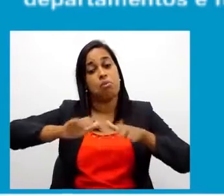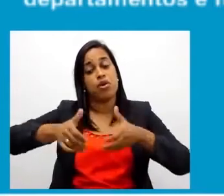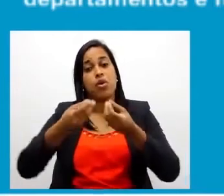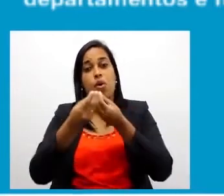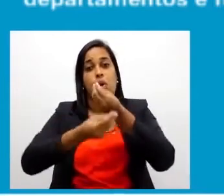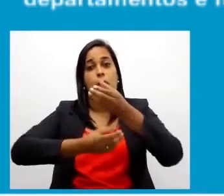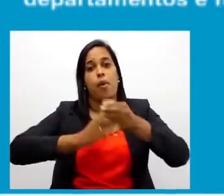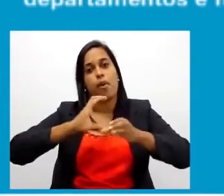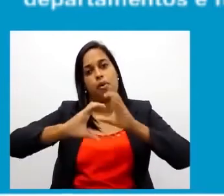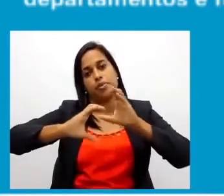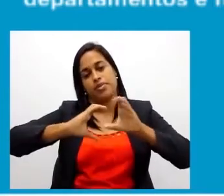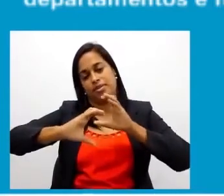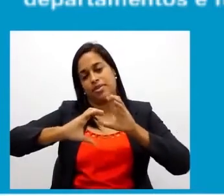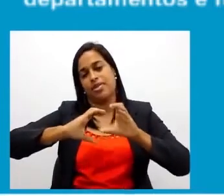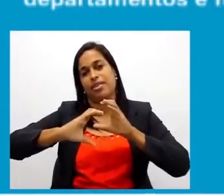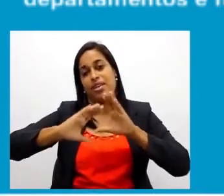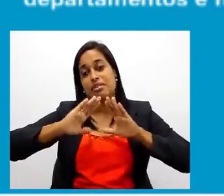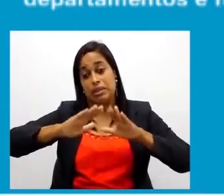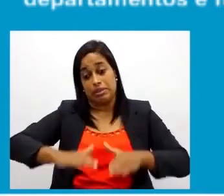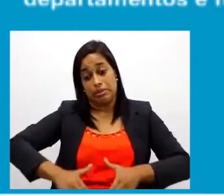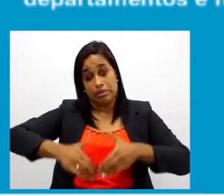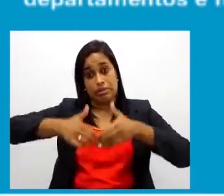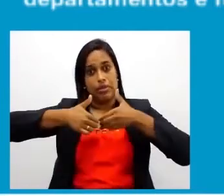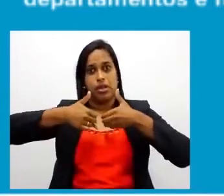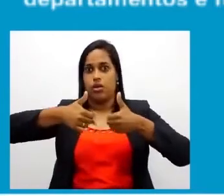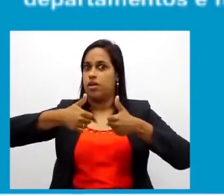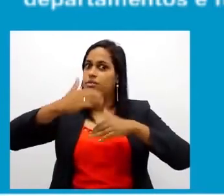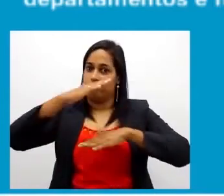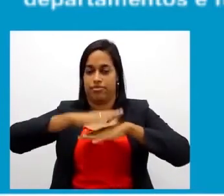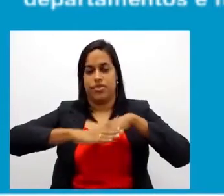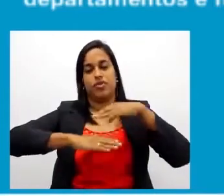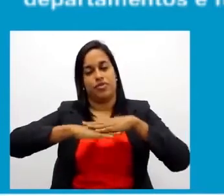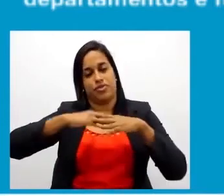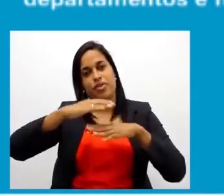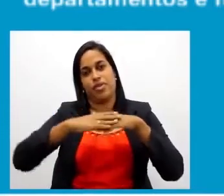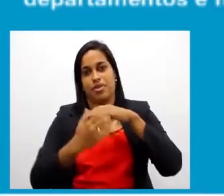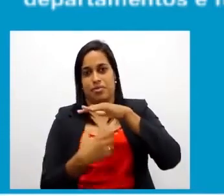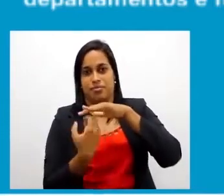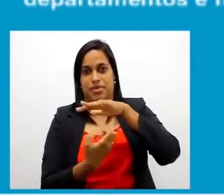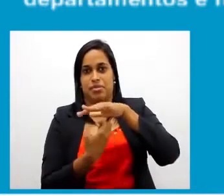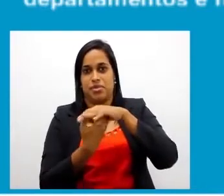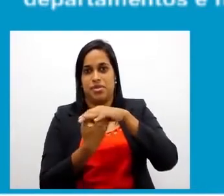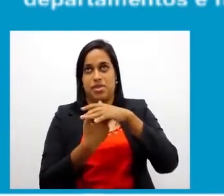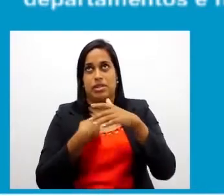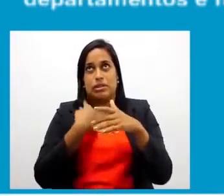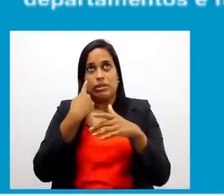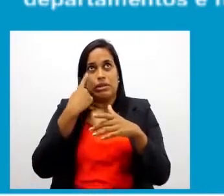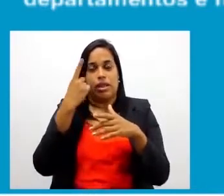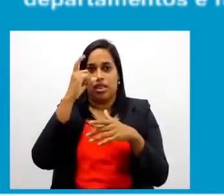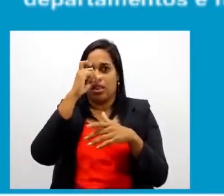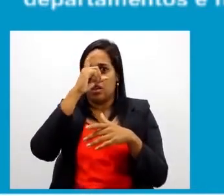melhor como essa comunicação pode fazer com que a gente faça o que a gente tem que fazer. Esse